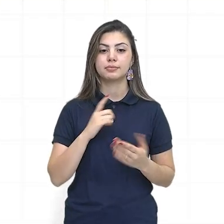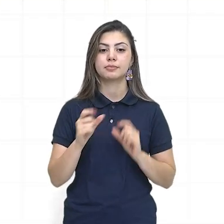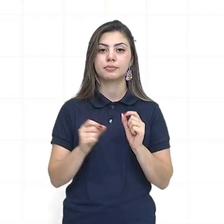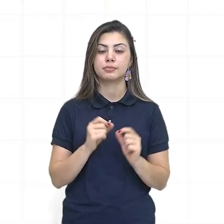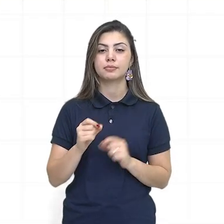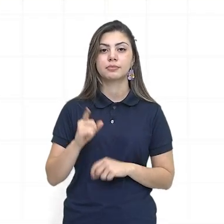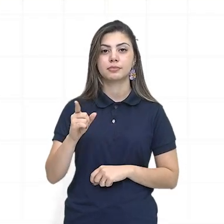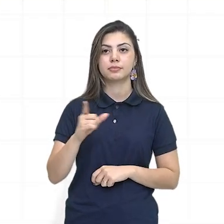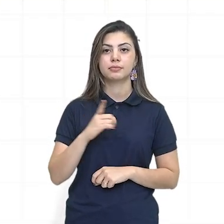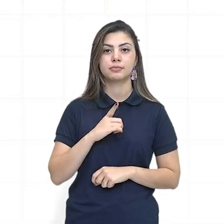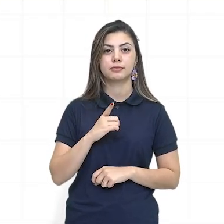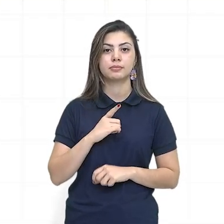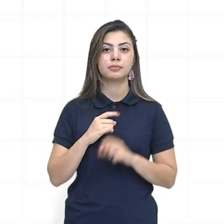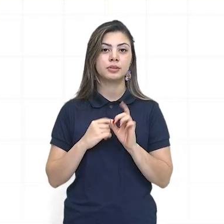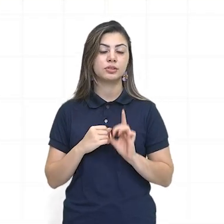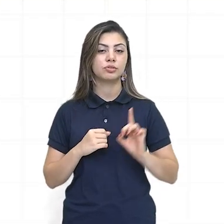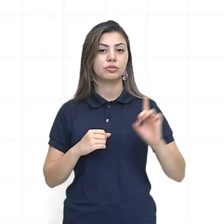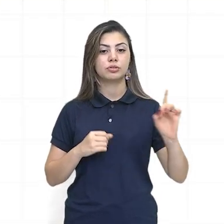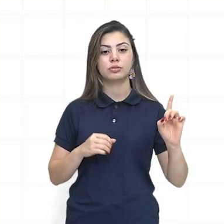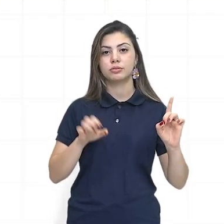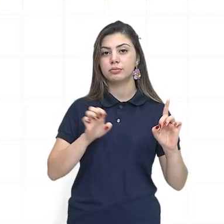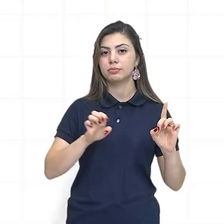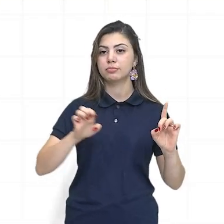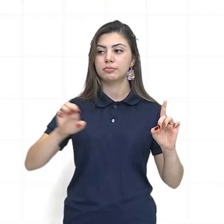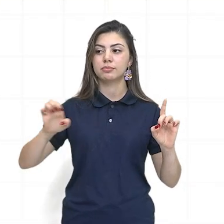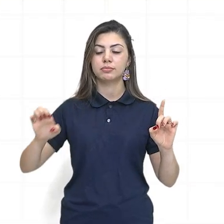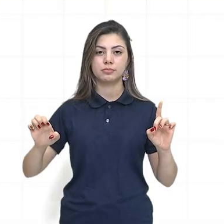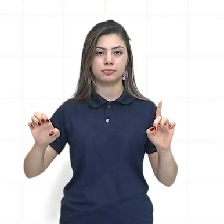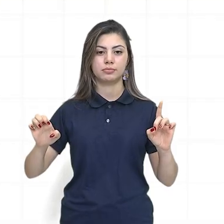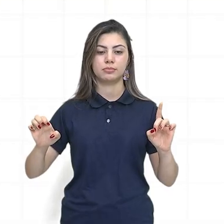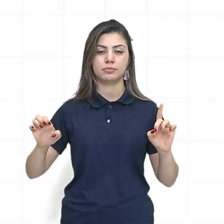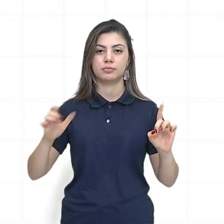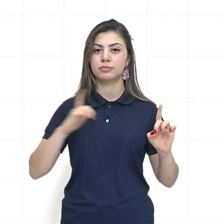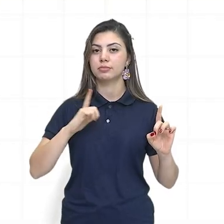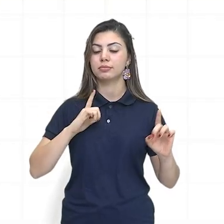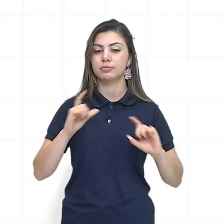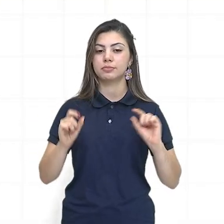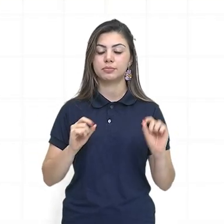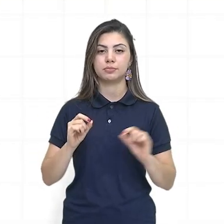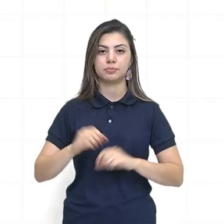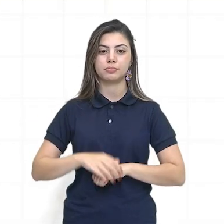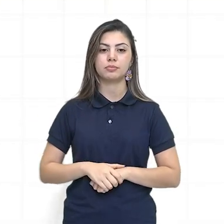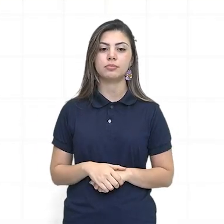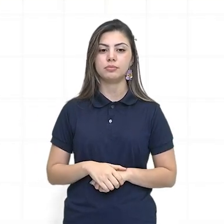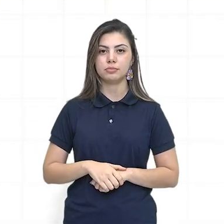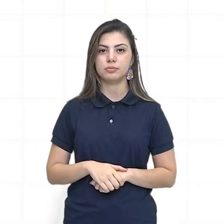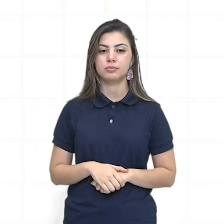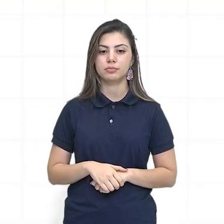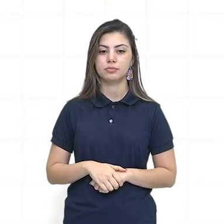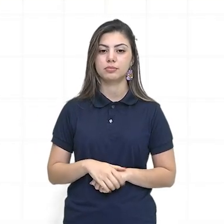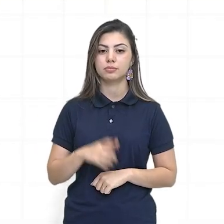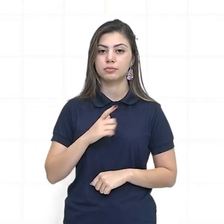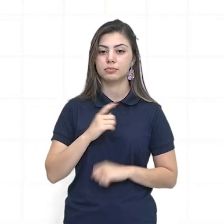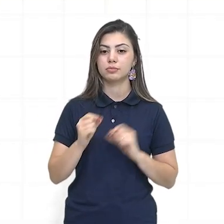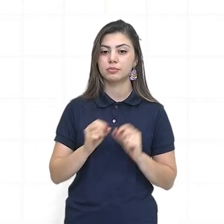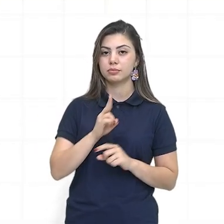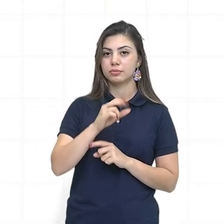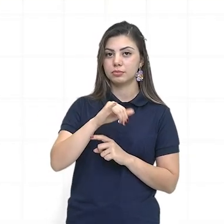direita para a esquerda, vamos ter aqui, ó, as nossas